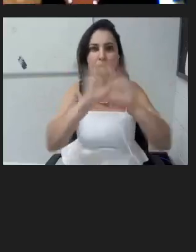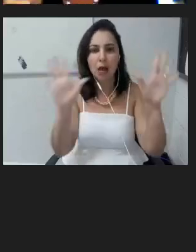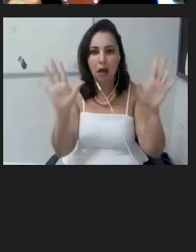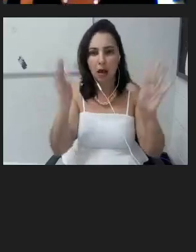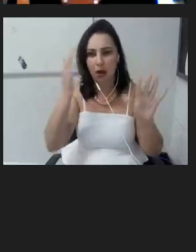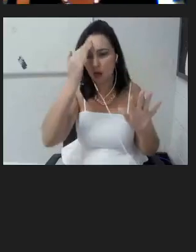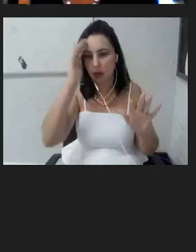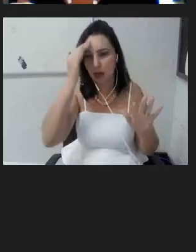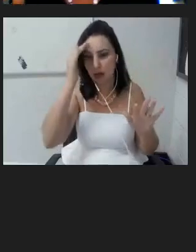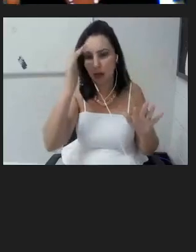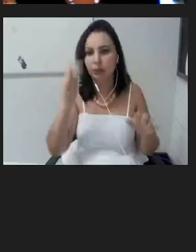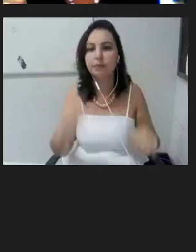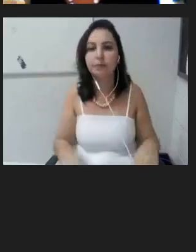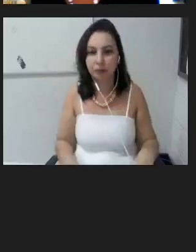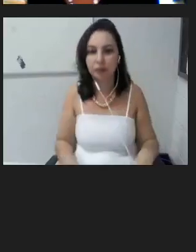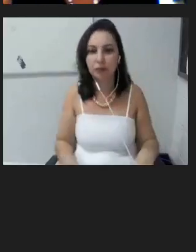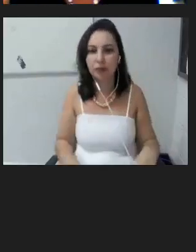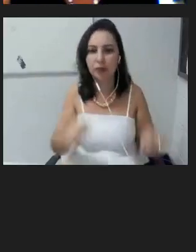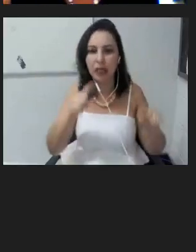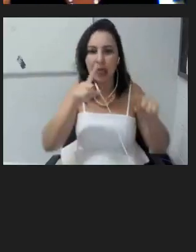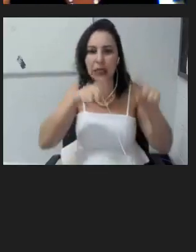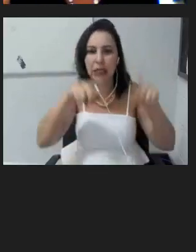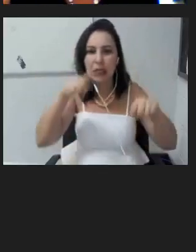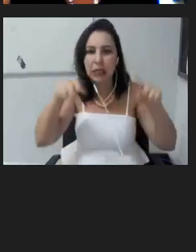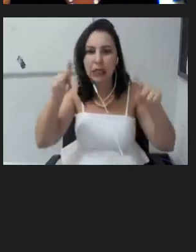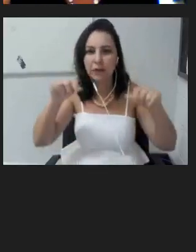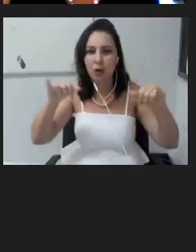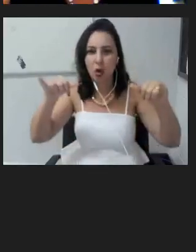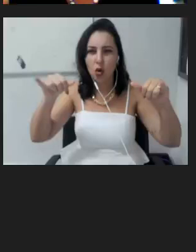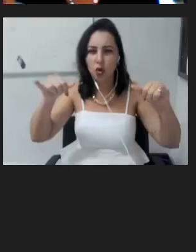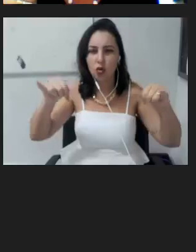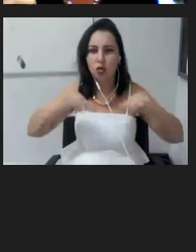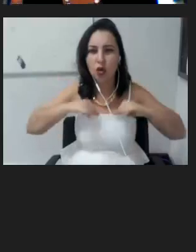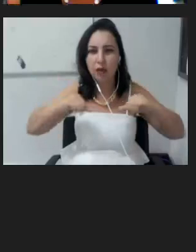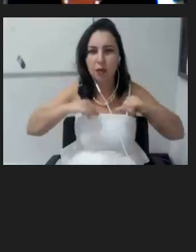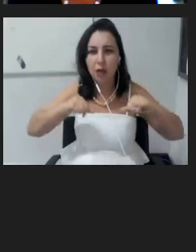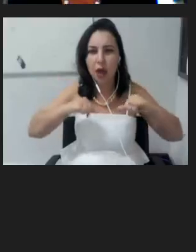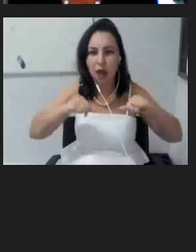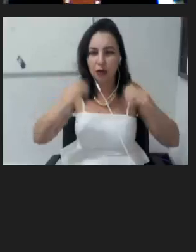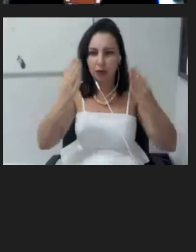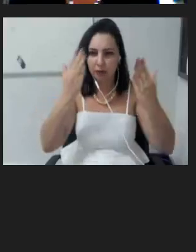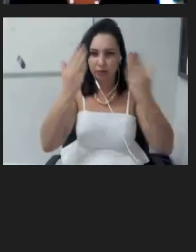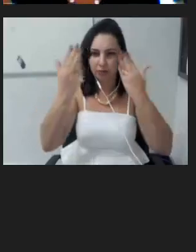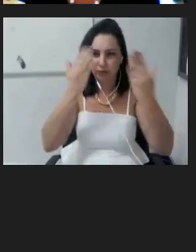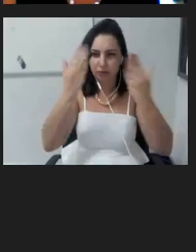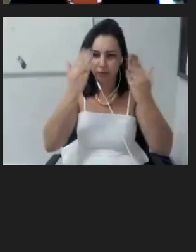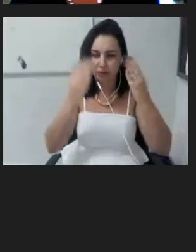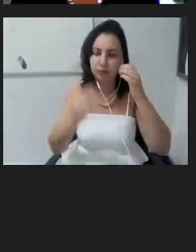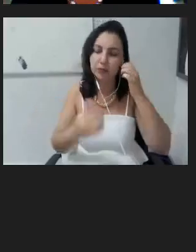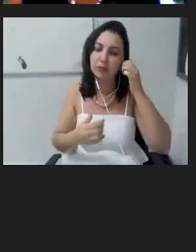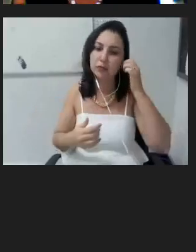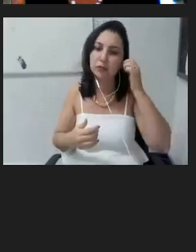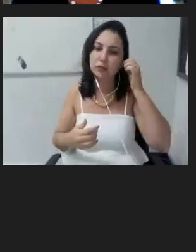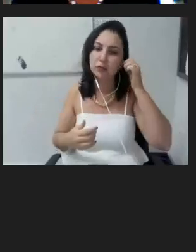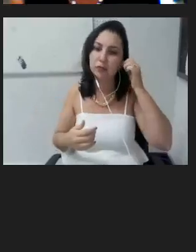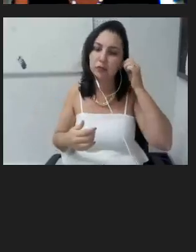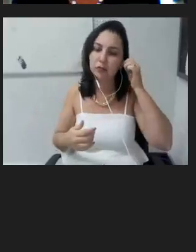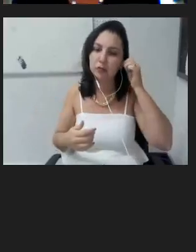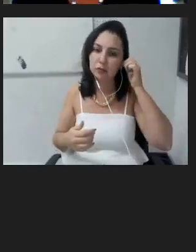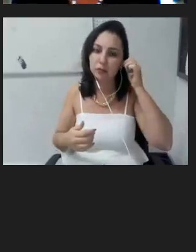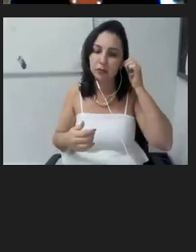é o nível de sofrimento psíquico e o quanto este